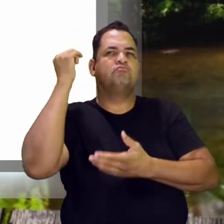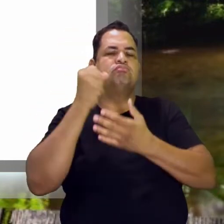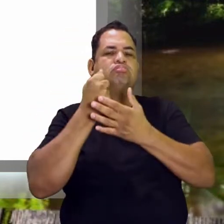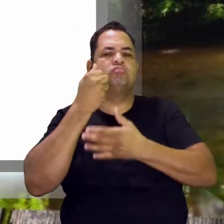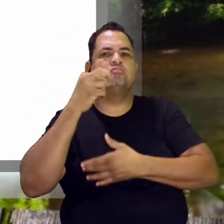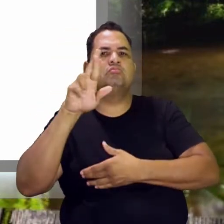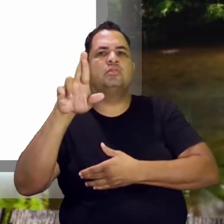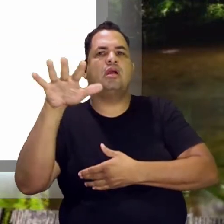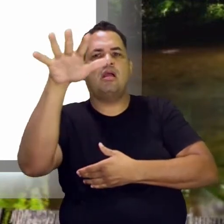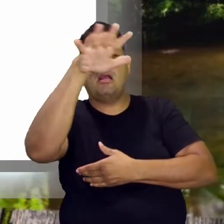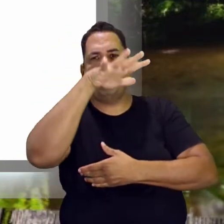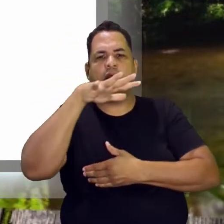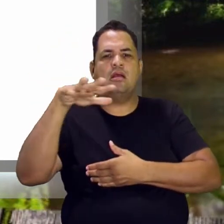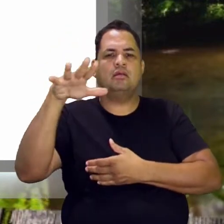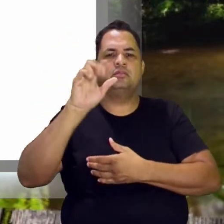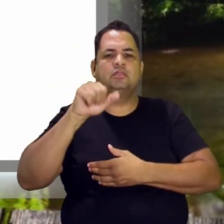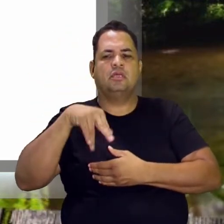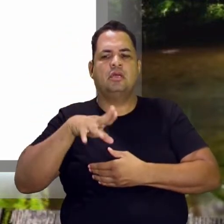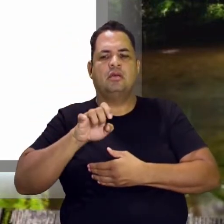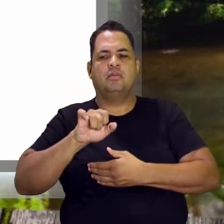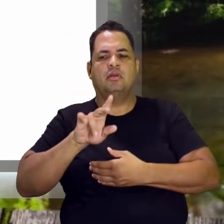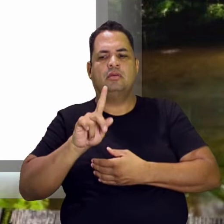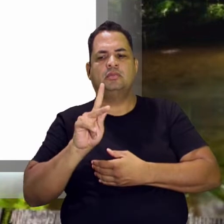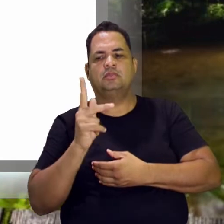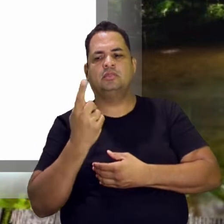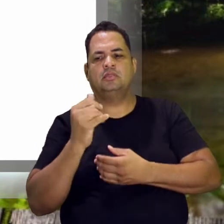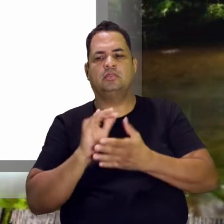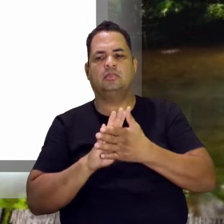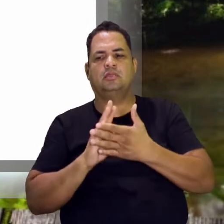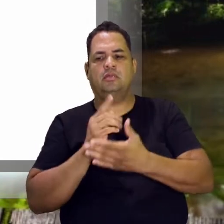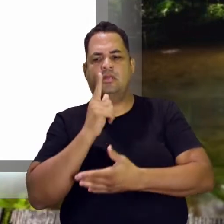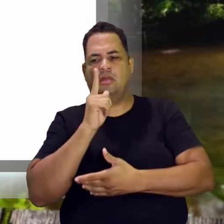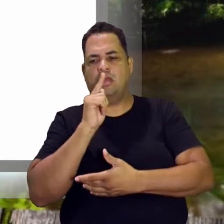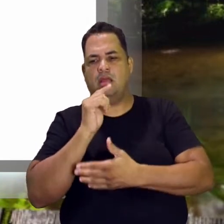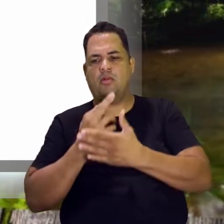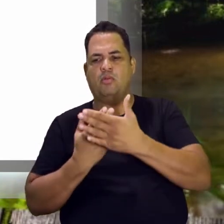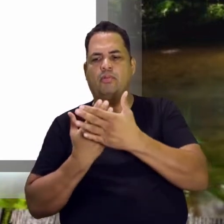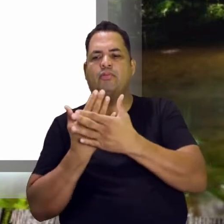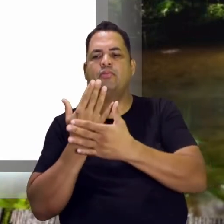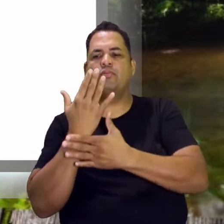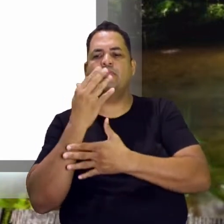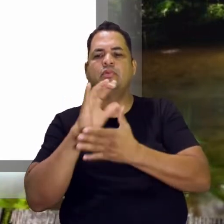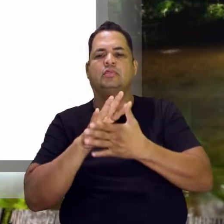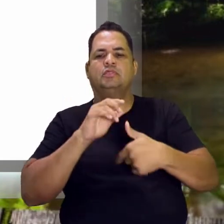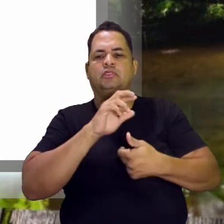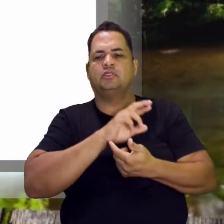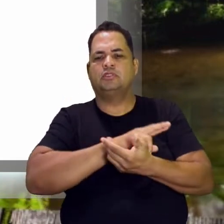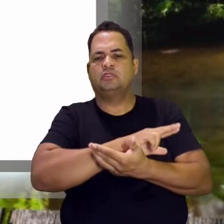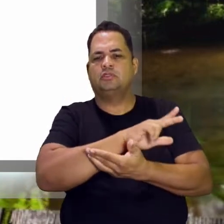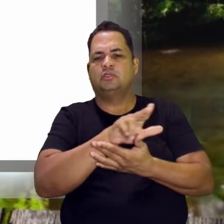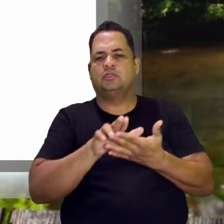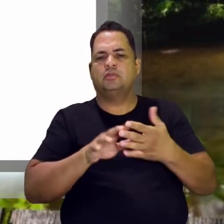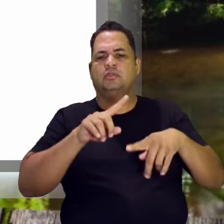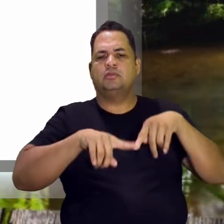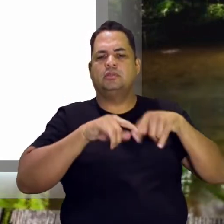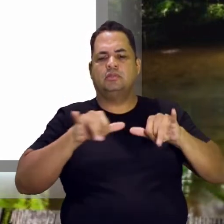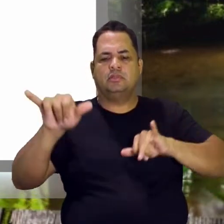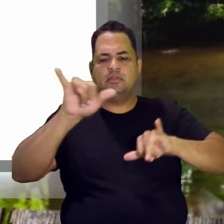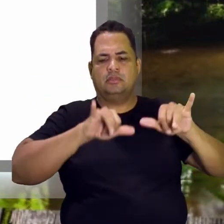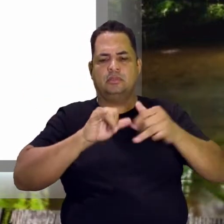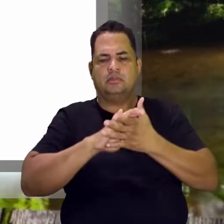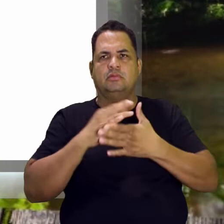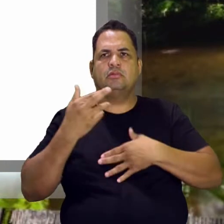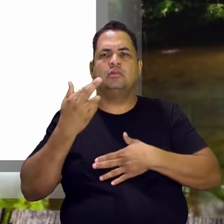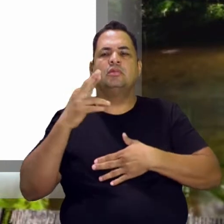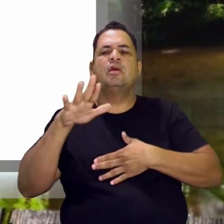tinha metano, tinha amônia, tinha hidrogênio, vapor de água, vários elementos químicos que ficavam dispersos